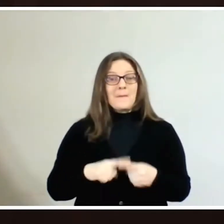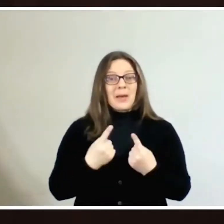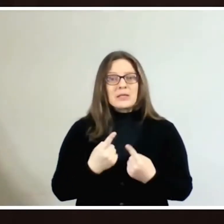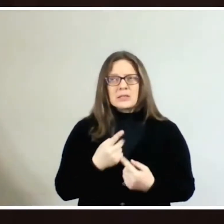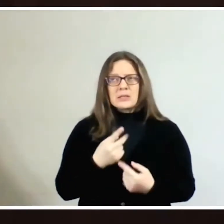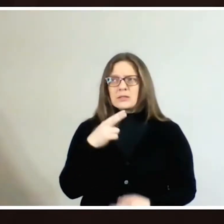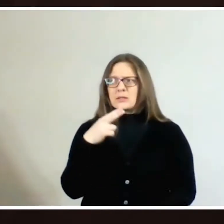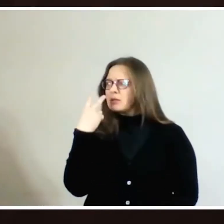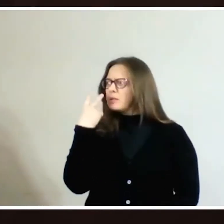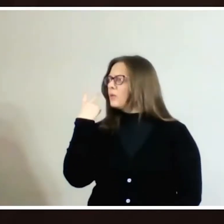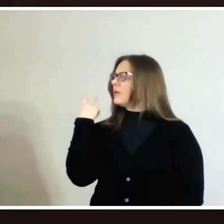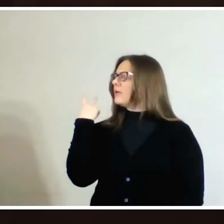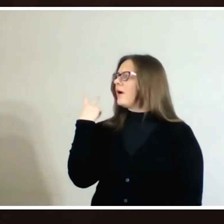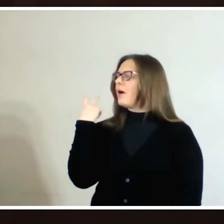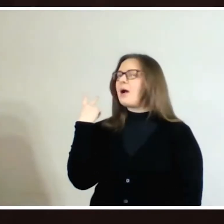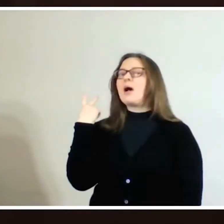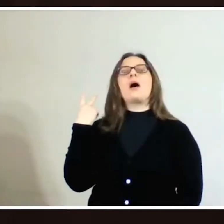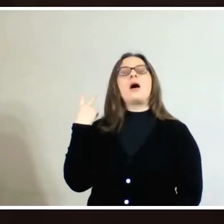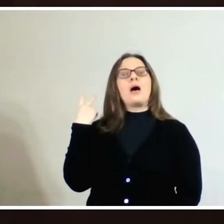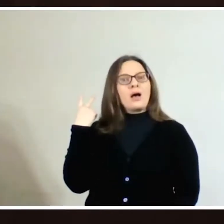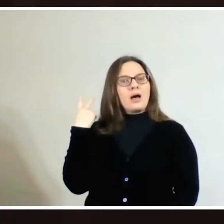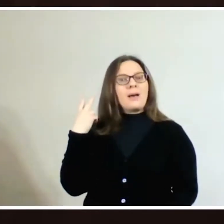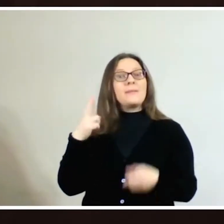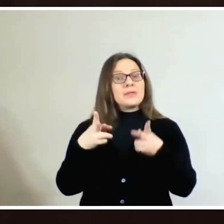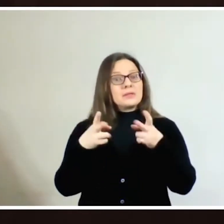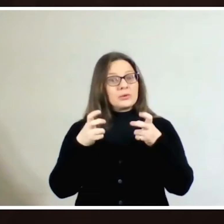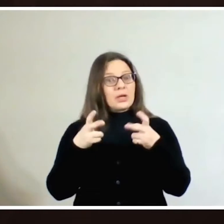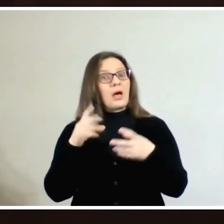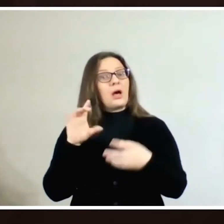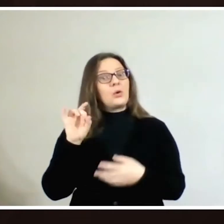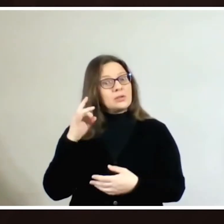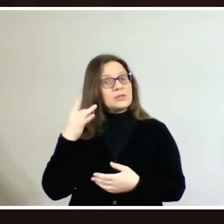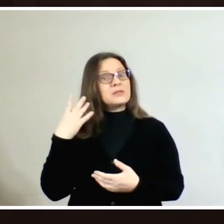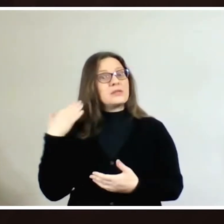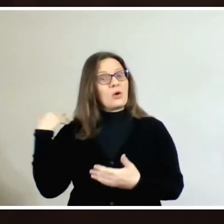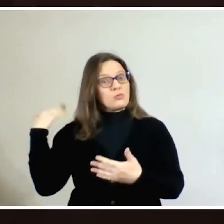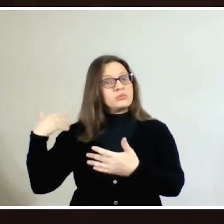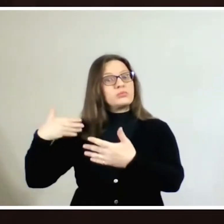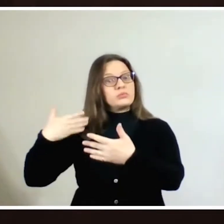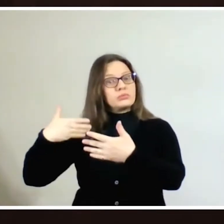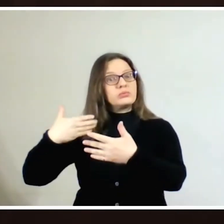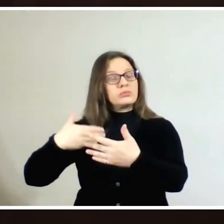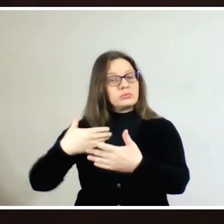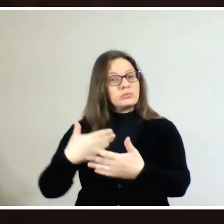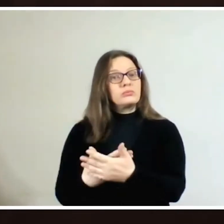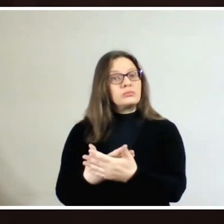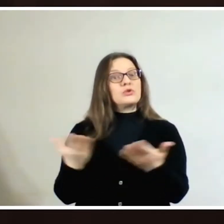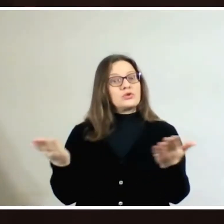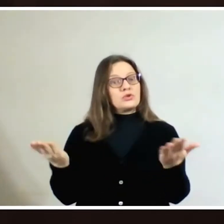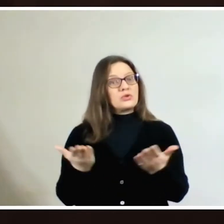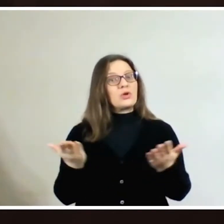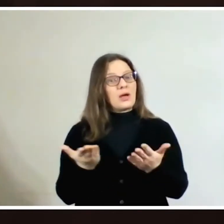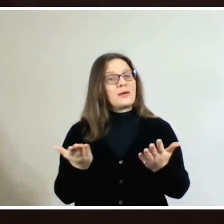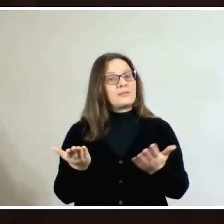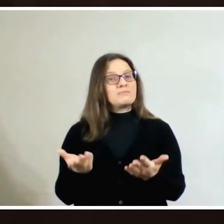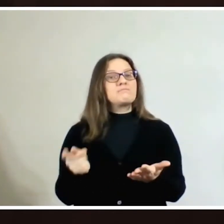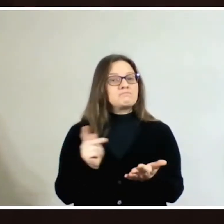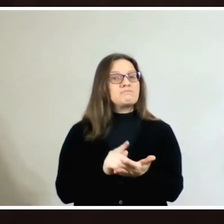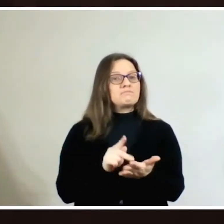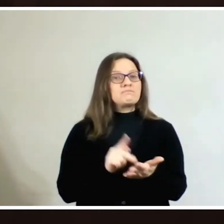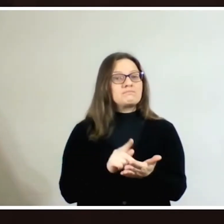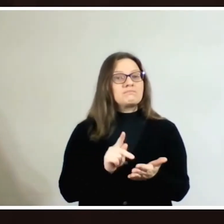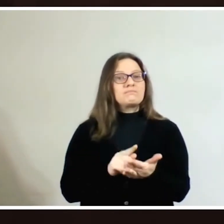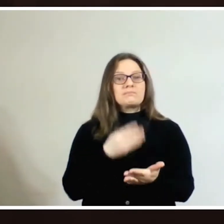fato aconteceram, na história da igreja, cumpriram-se as suas profecias.